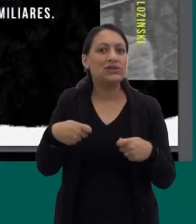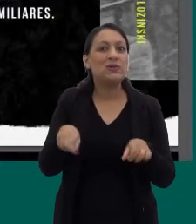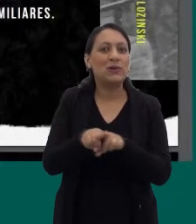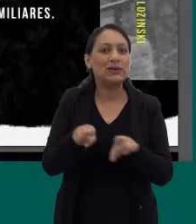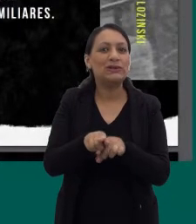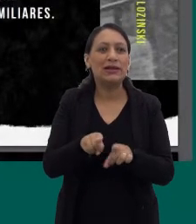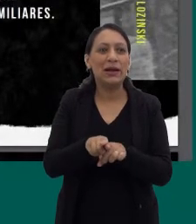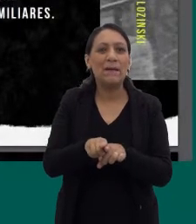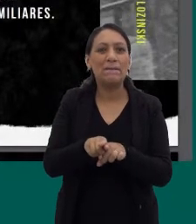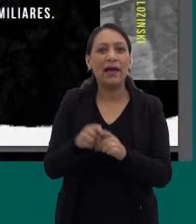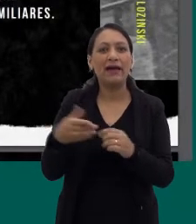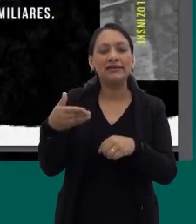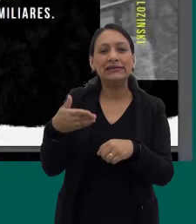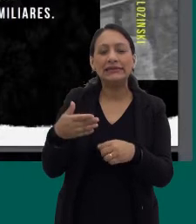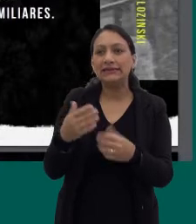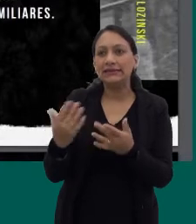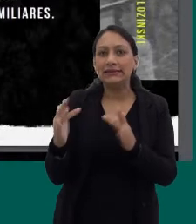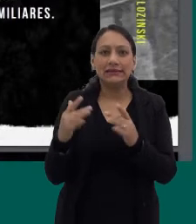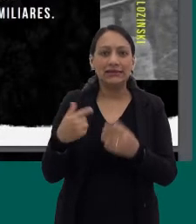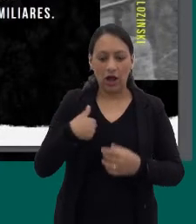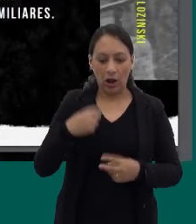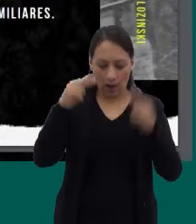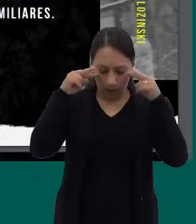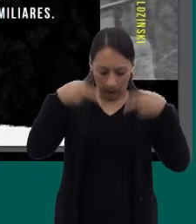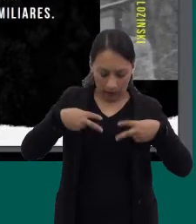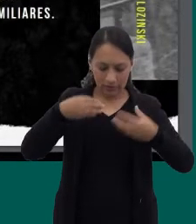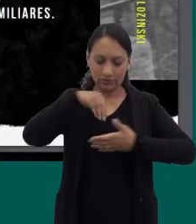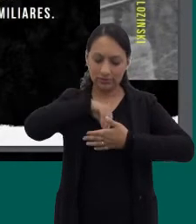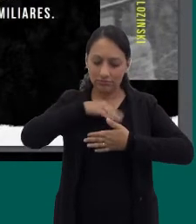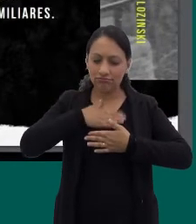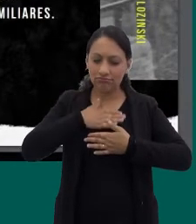né, estar com a gente mesmo, estar com os outros.